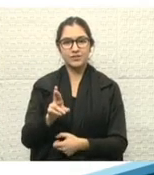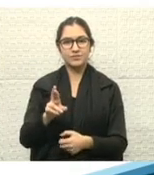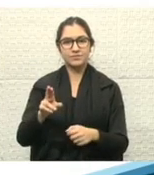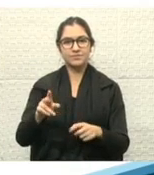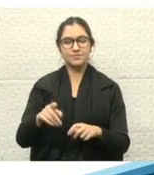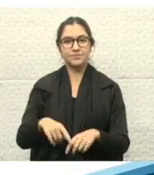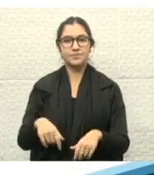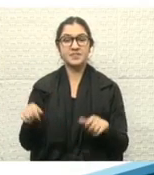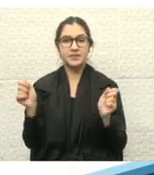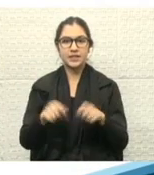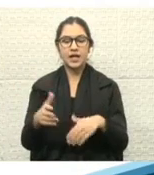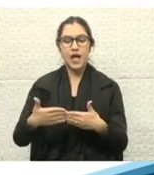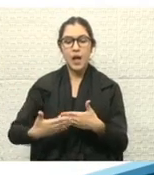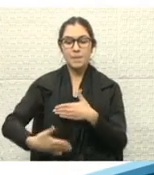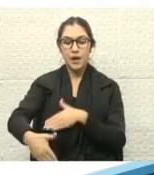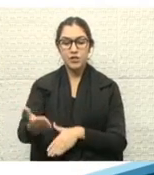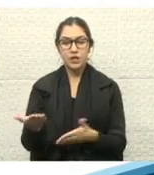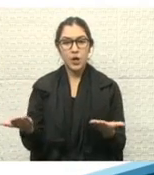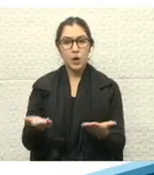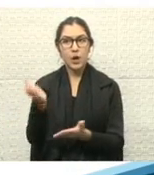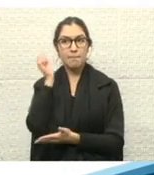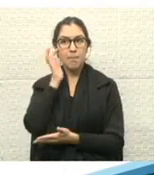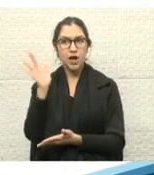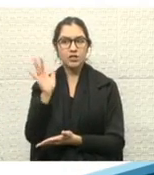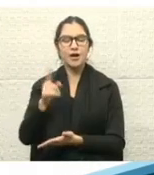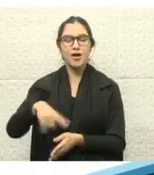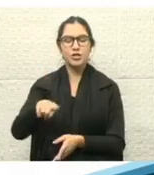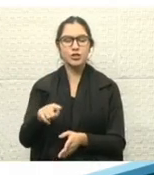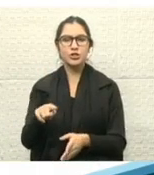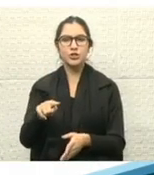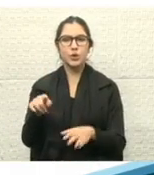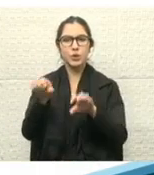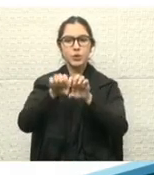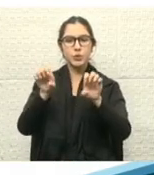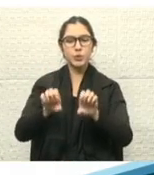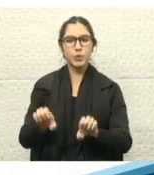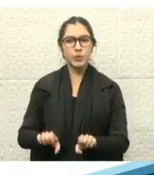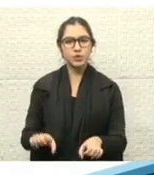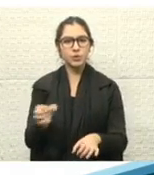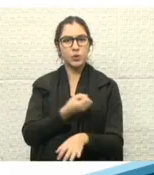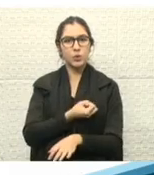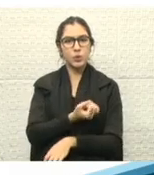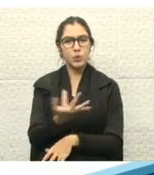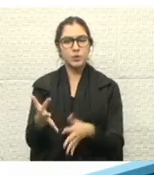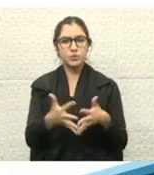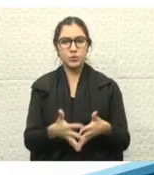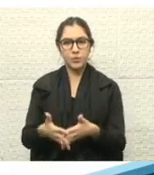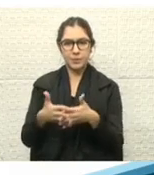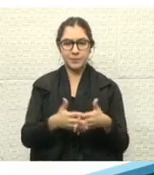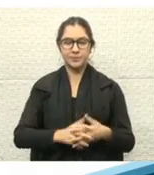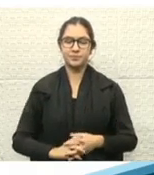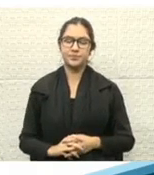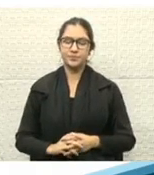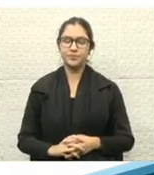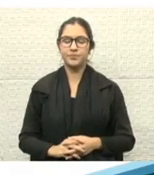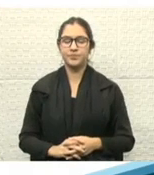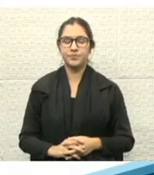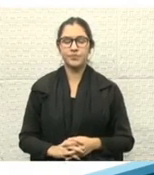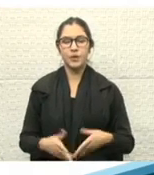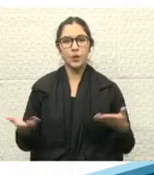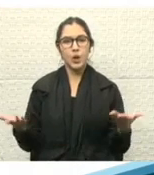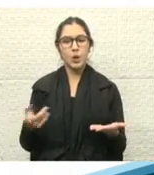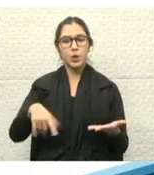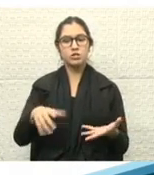E é a partir dessa unidade imaginária que nós estruturamos os números complexos. Aqui nós